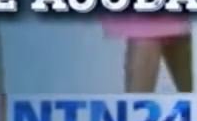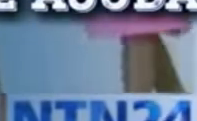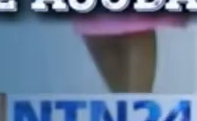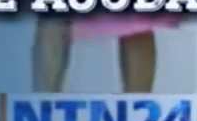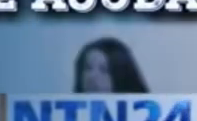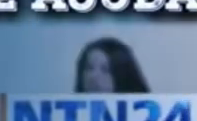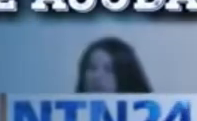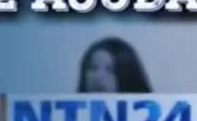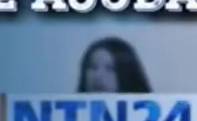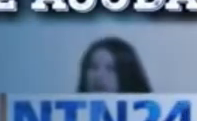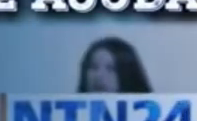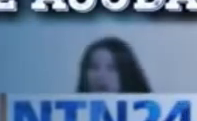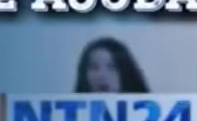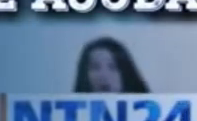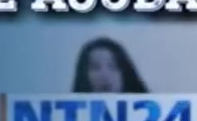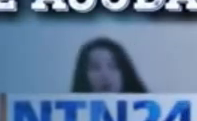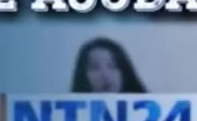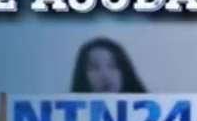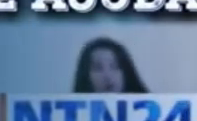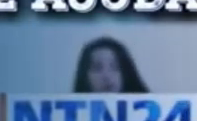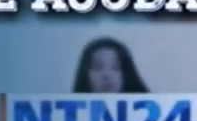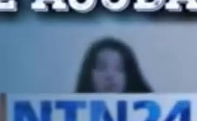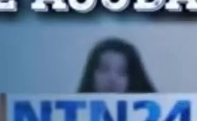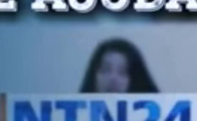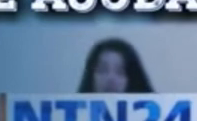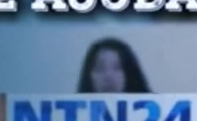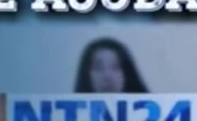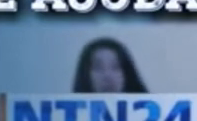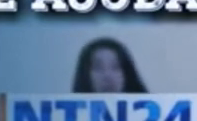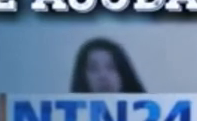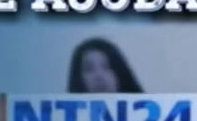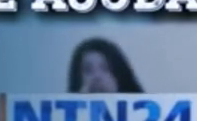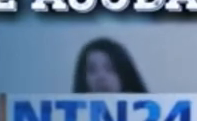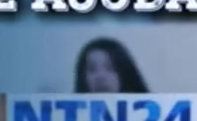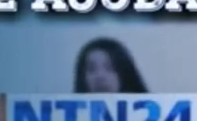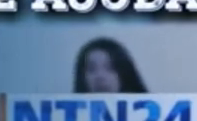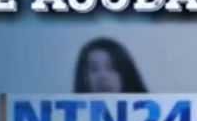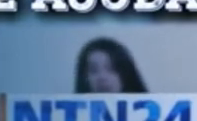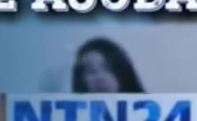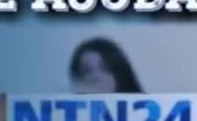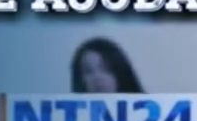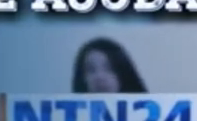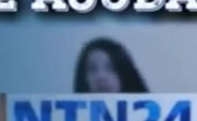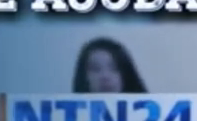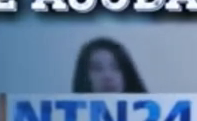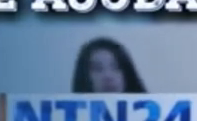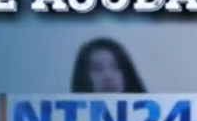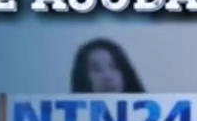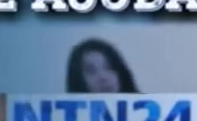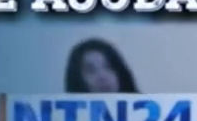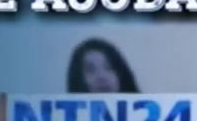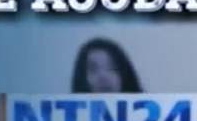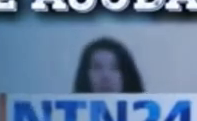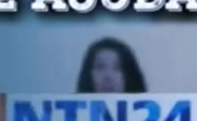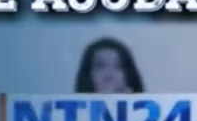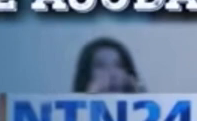Hoy otra vez el presidente de Estados Unidos ha amenazado con una invasión militar a Venezuela. Y yo le pido al mundo entero, a